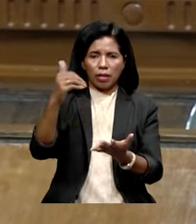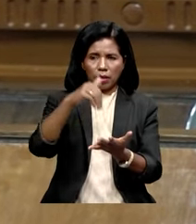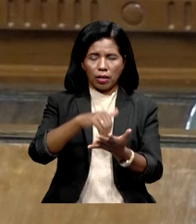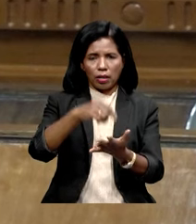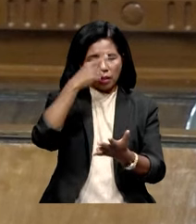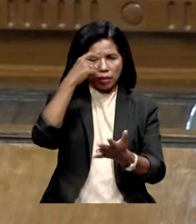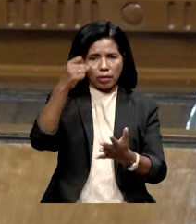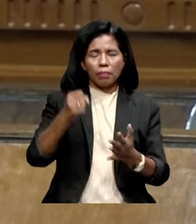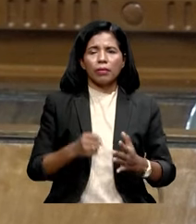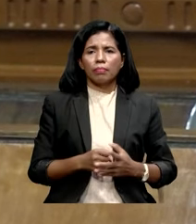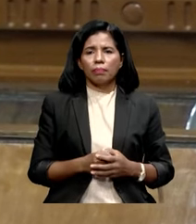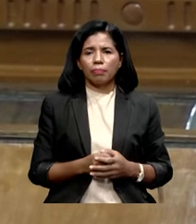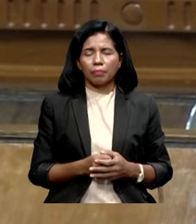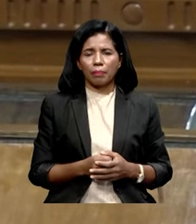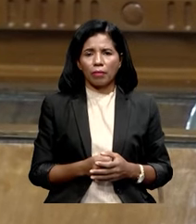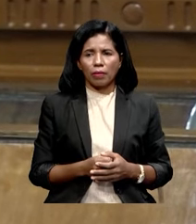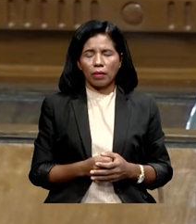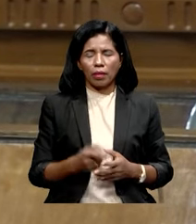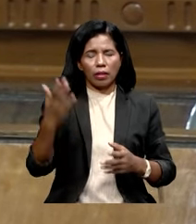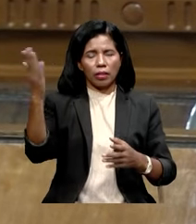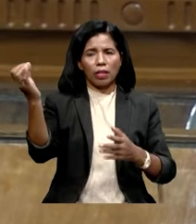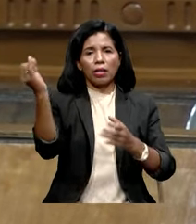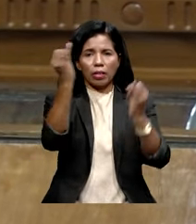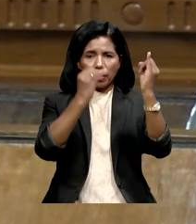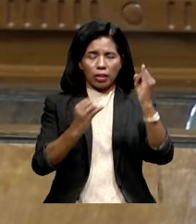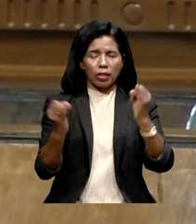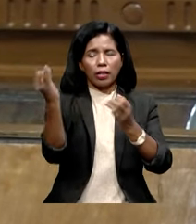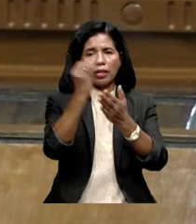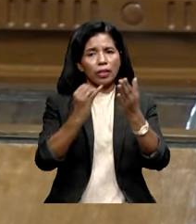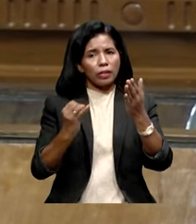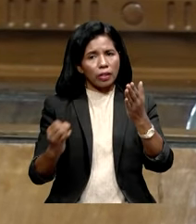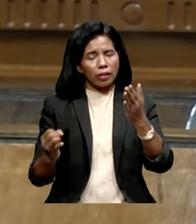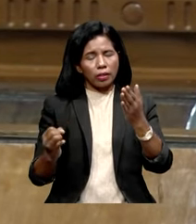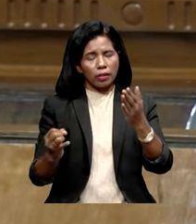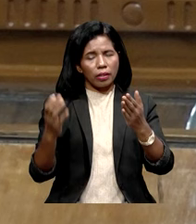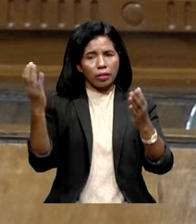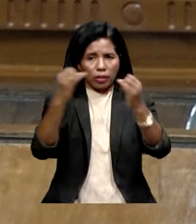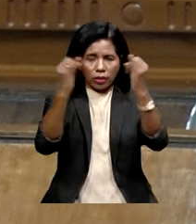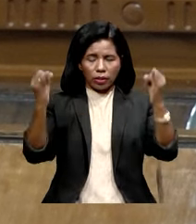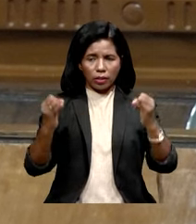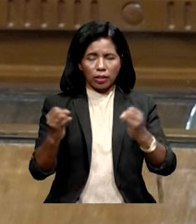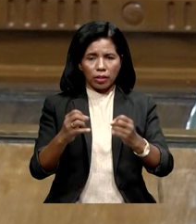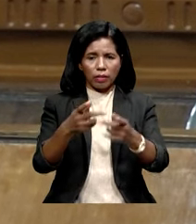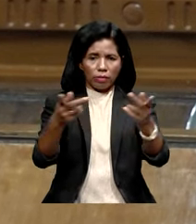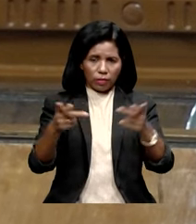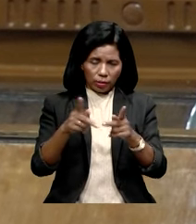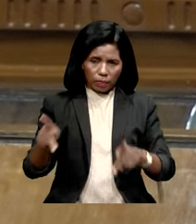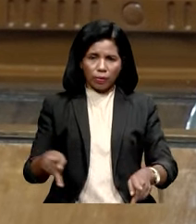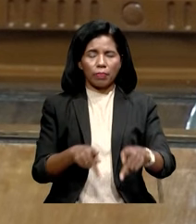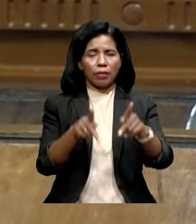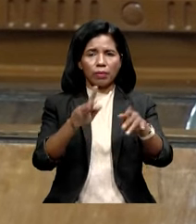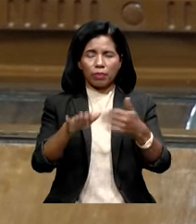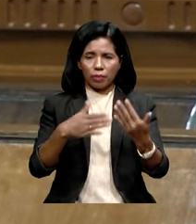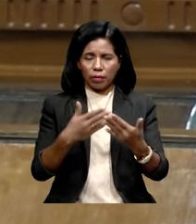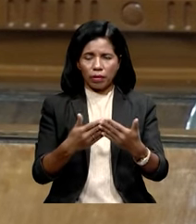tamba iha statu ne monumentu ne iha sentral iha espasu publik